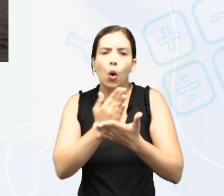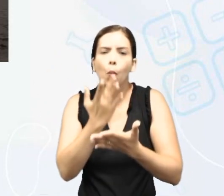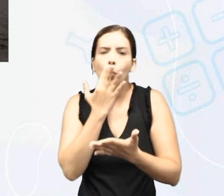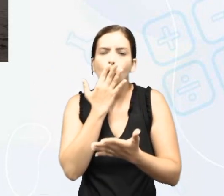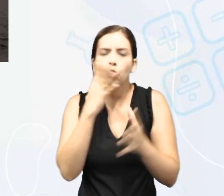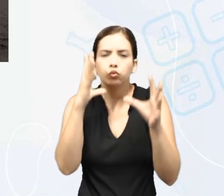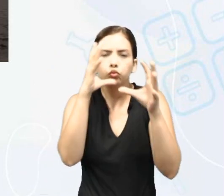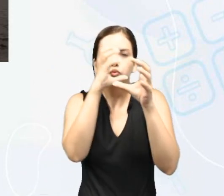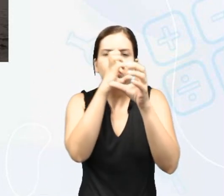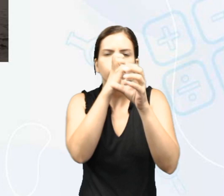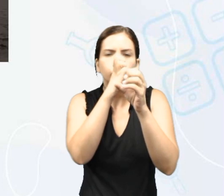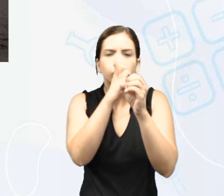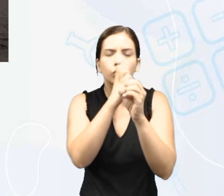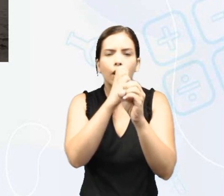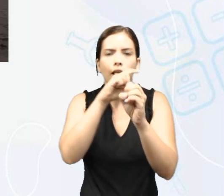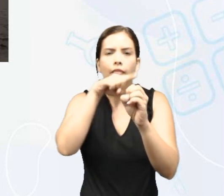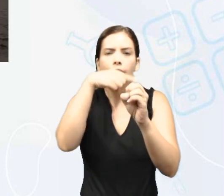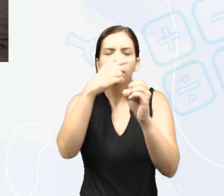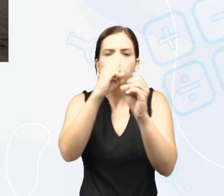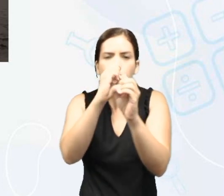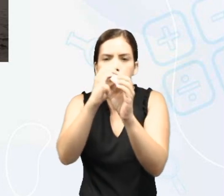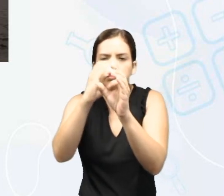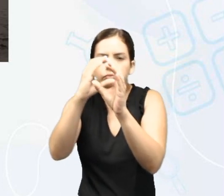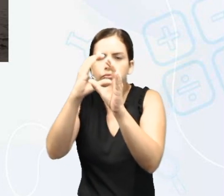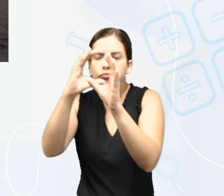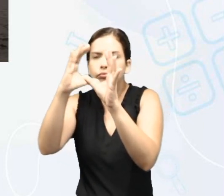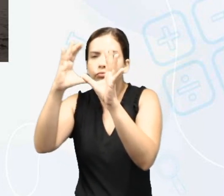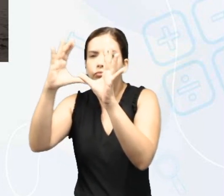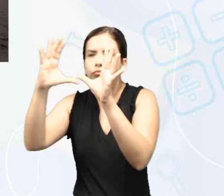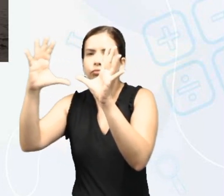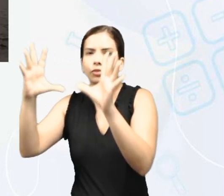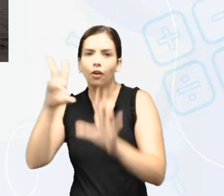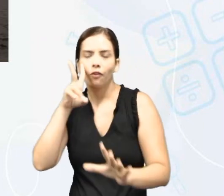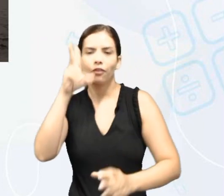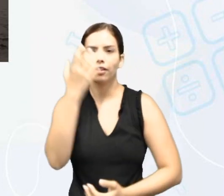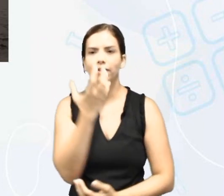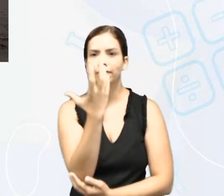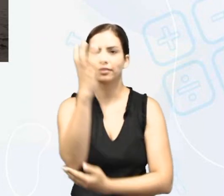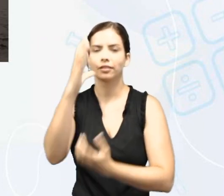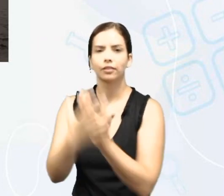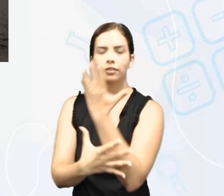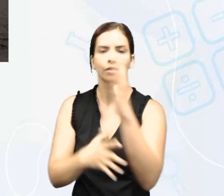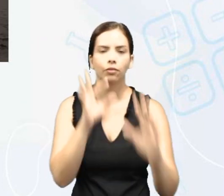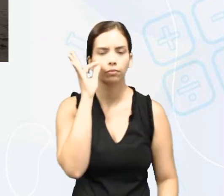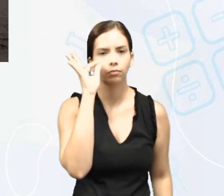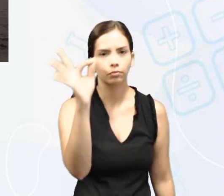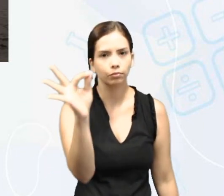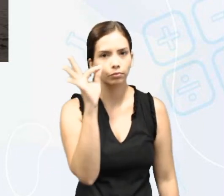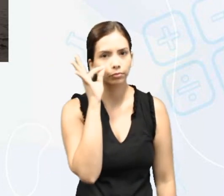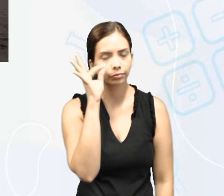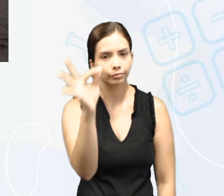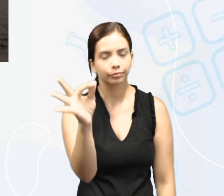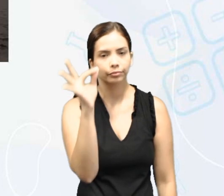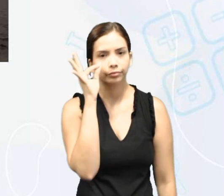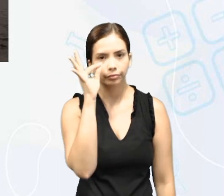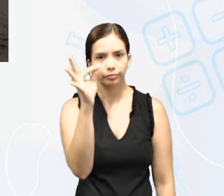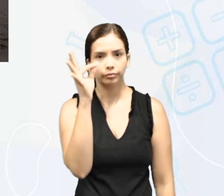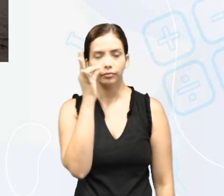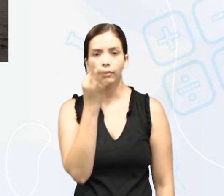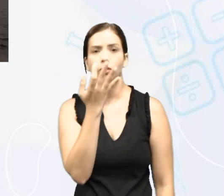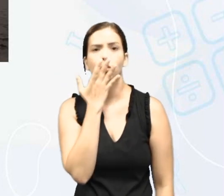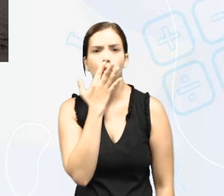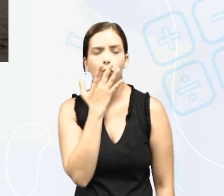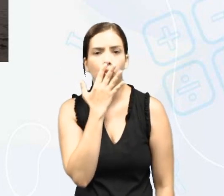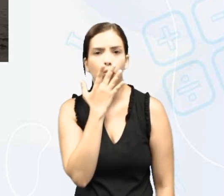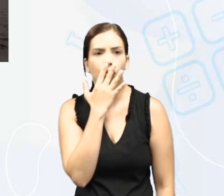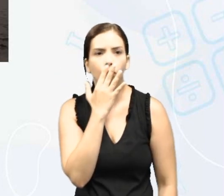e vai clareando, certo? E você vê também na natureza, a gente também pode observar, né, uma tonalidade